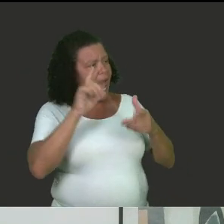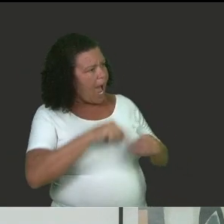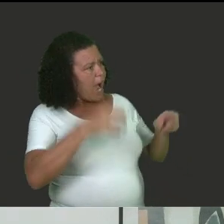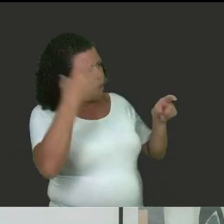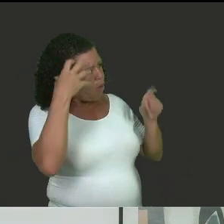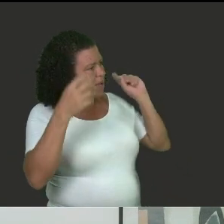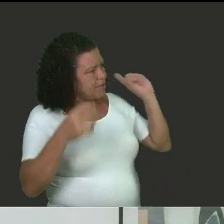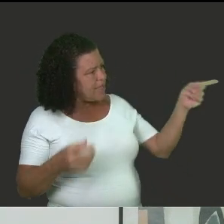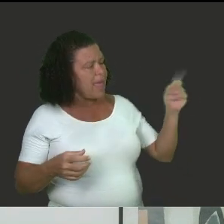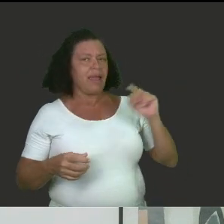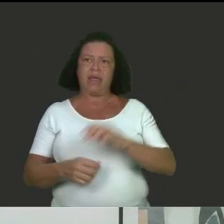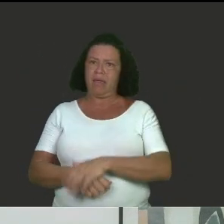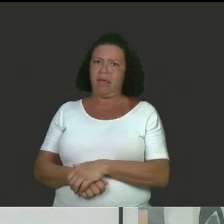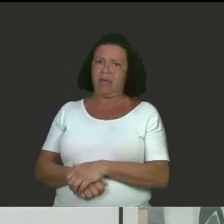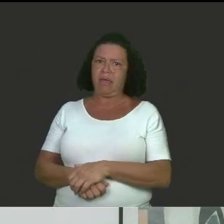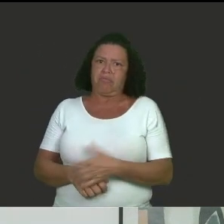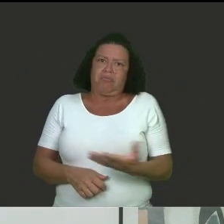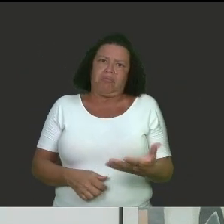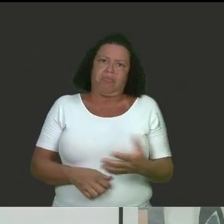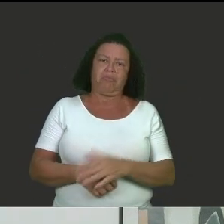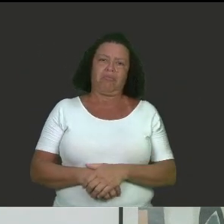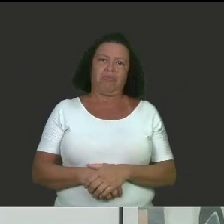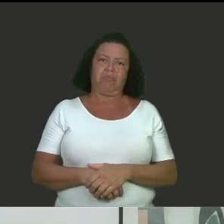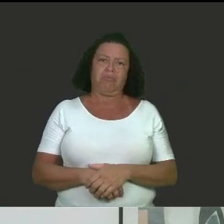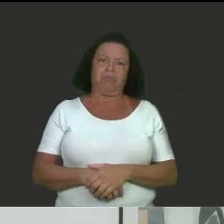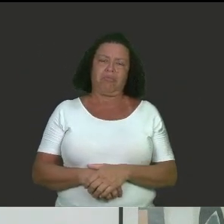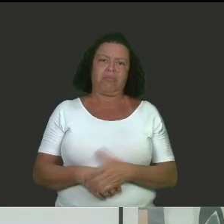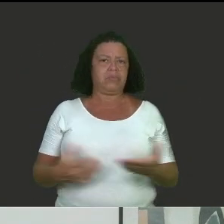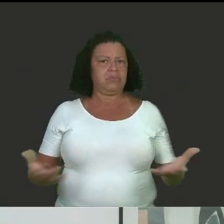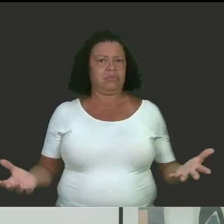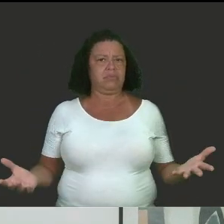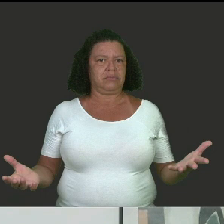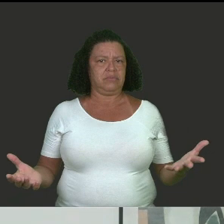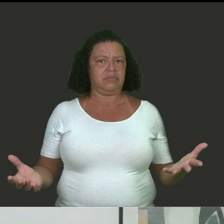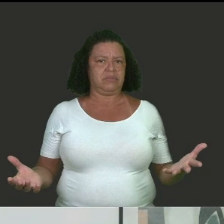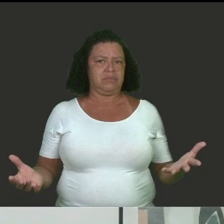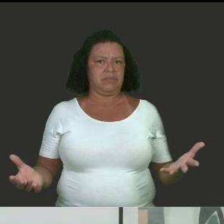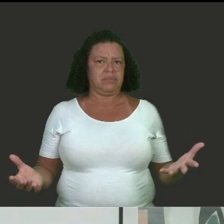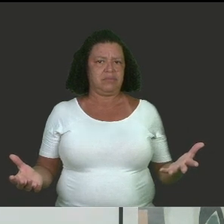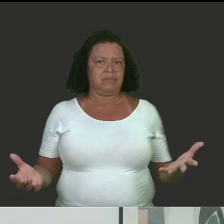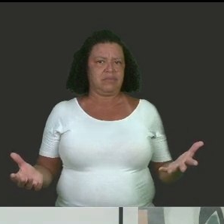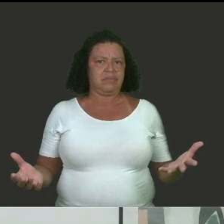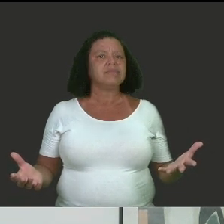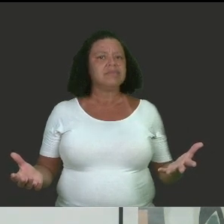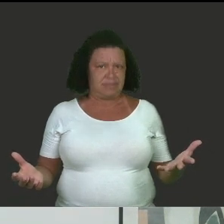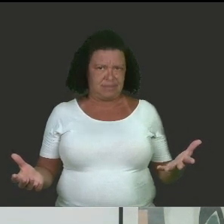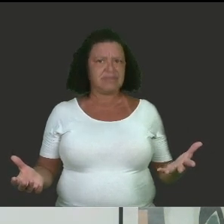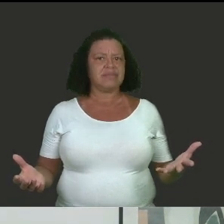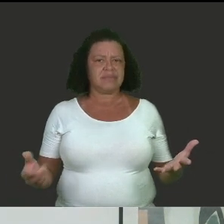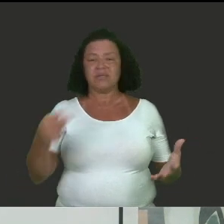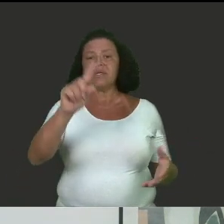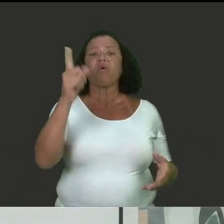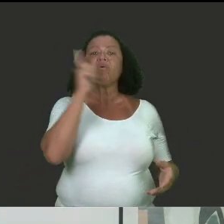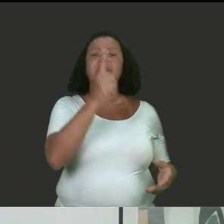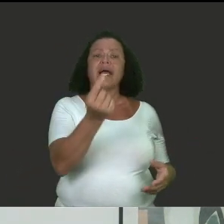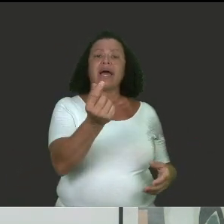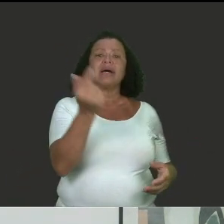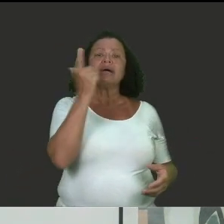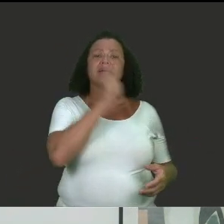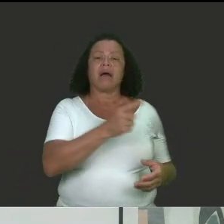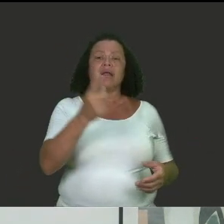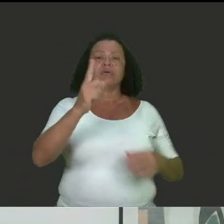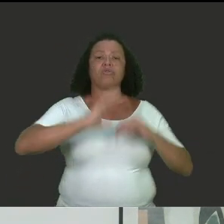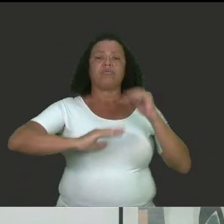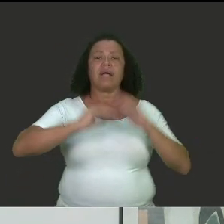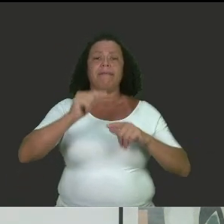caso do marido, a culpa vai ser da esposa. Se por acaso a gente não consegue ganhar dinheiro com a nossa profissão,